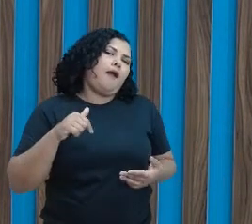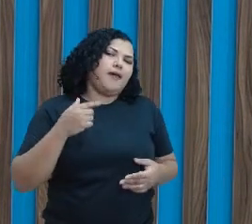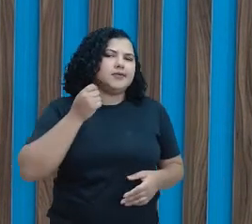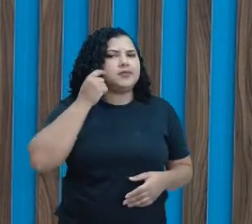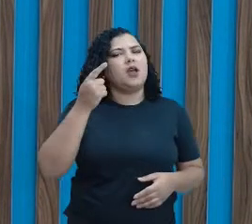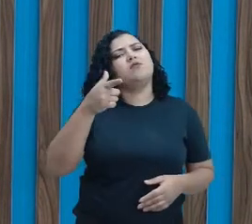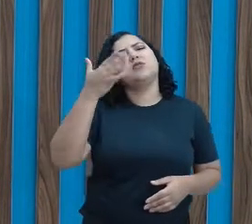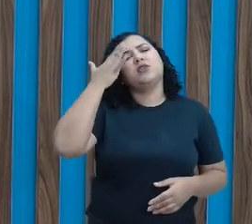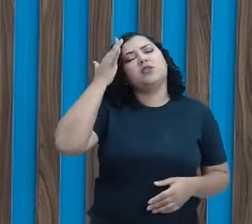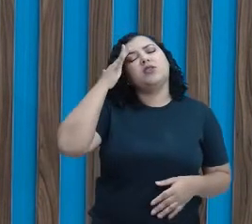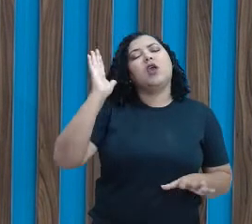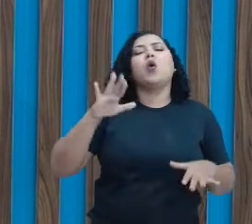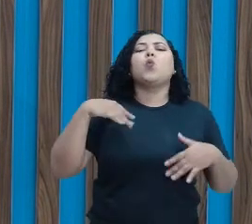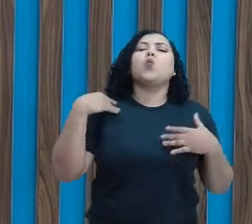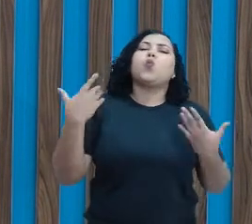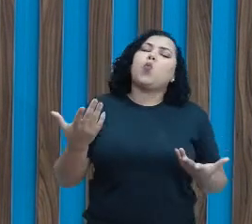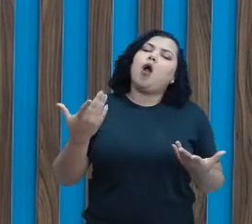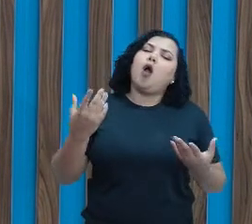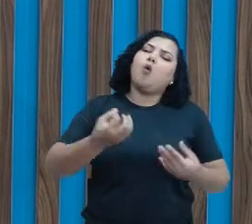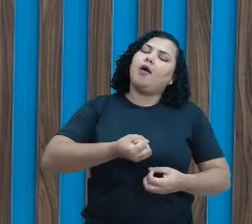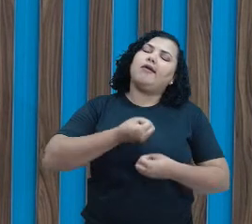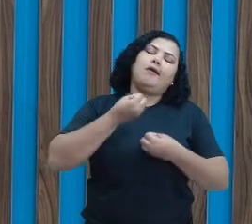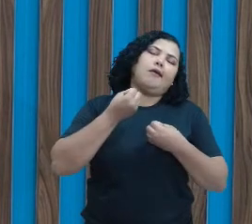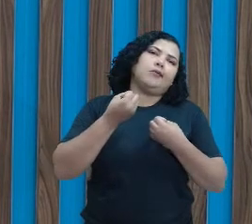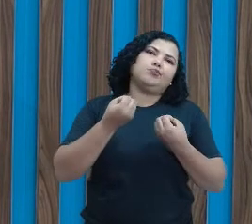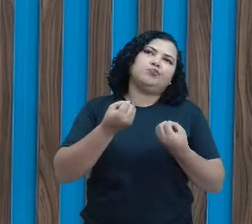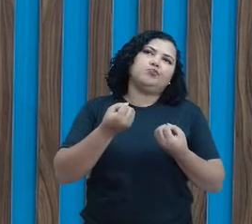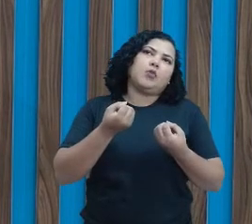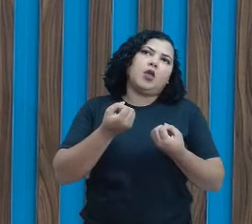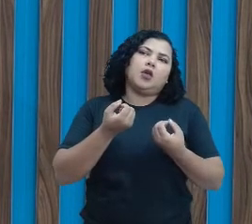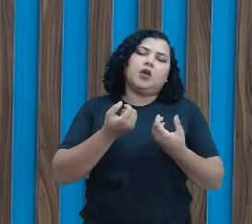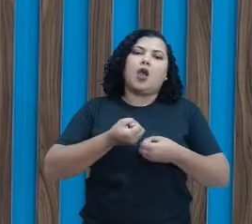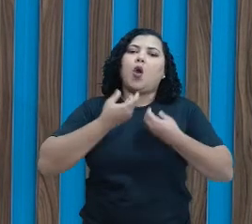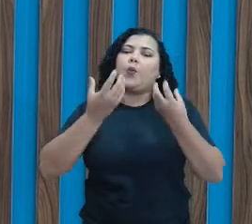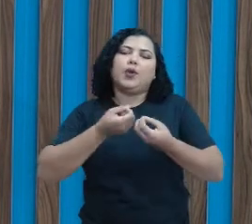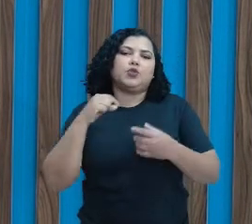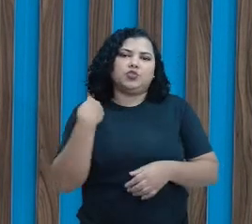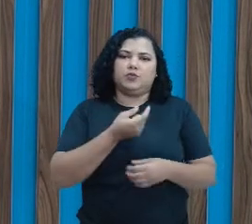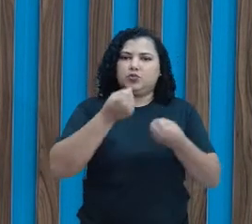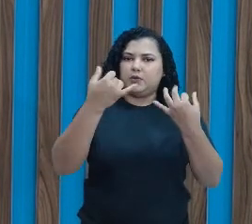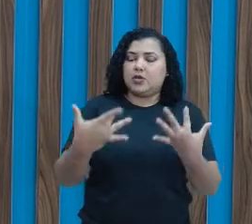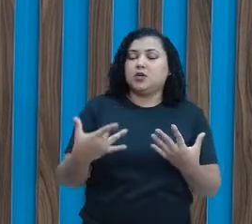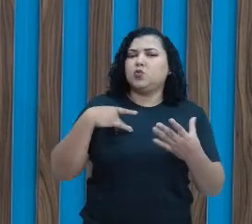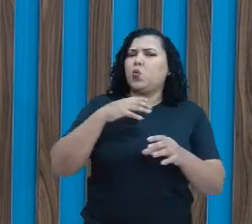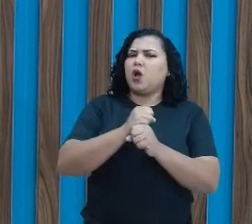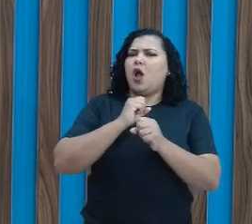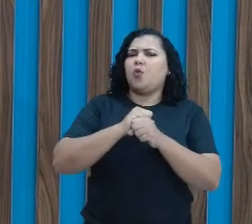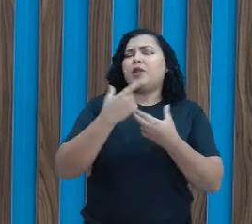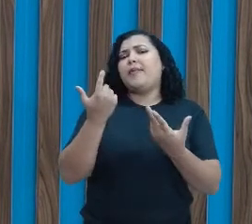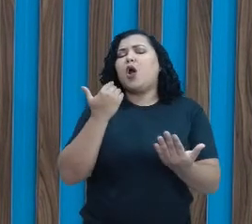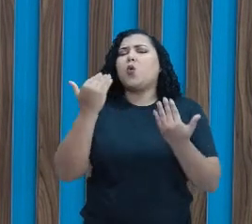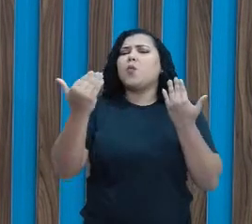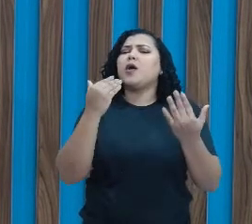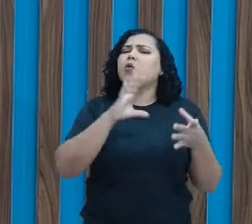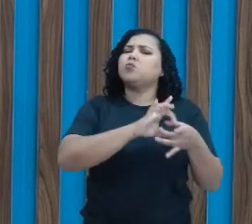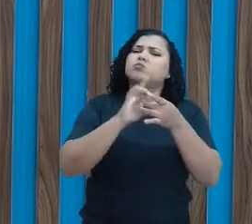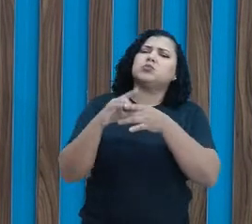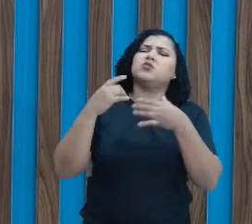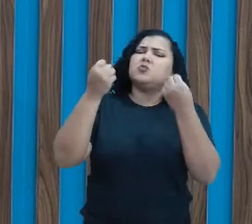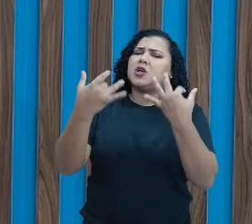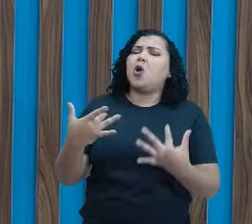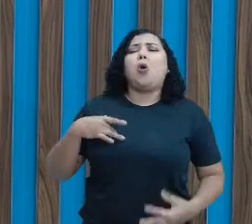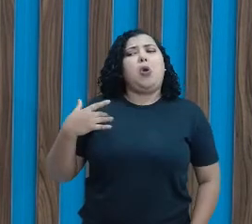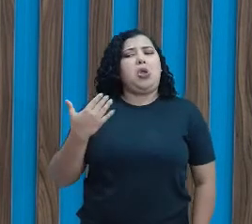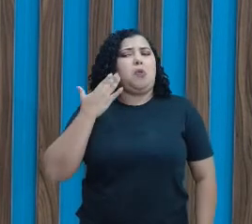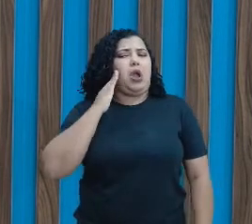você entender o argumento que a gente está apresentando, do cálculo, da maneira de resolver, para comparar com o contexto e dizer, olha, eu acho que isso não faz